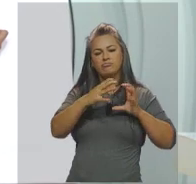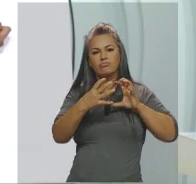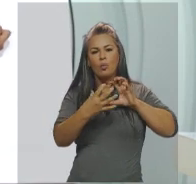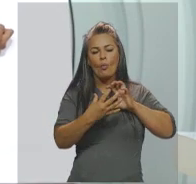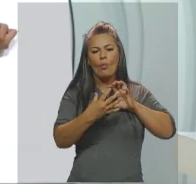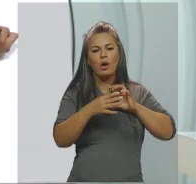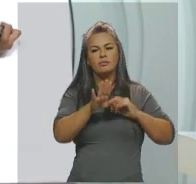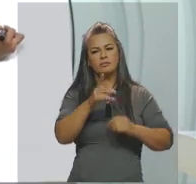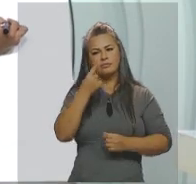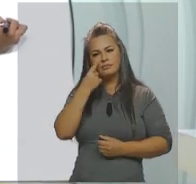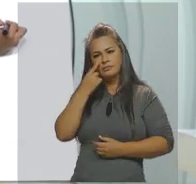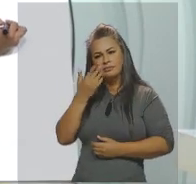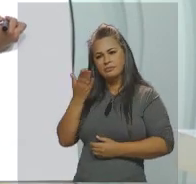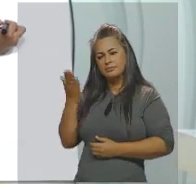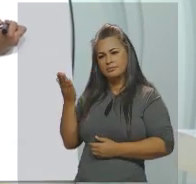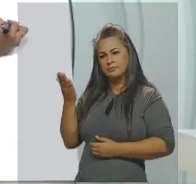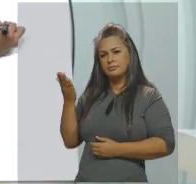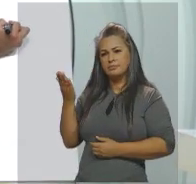ou